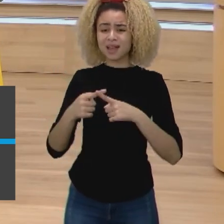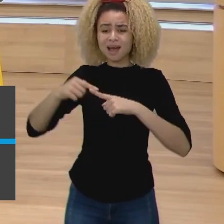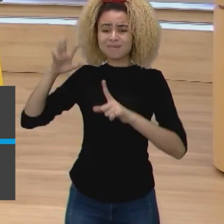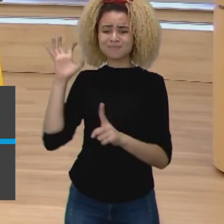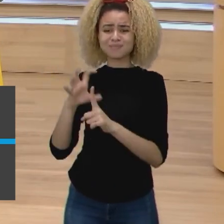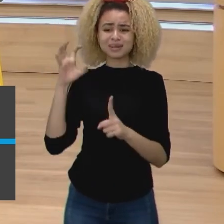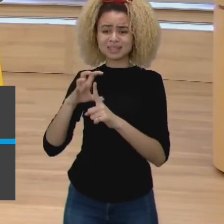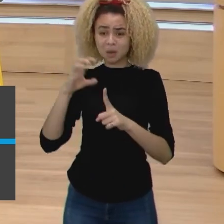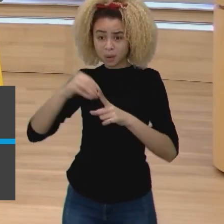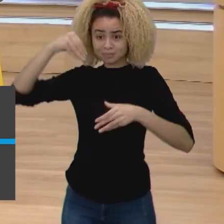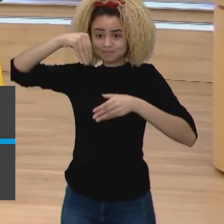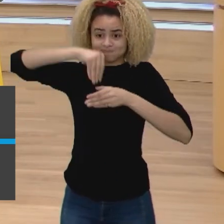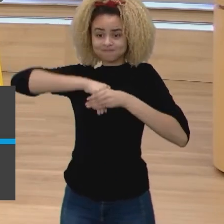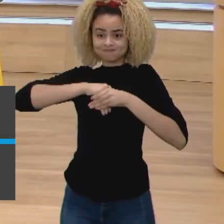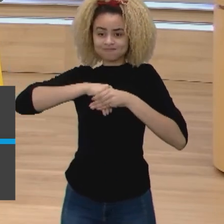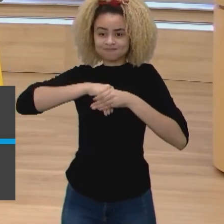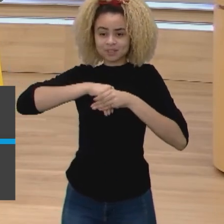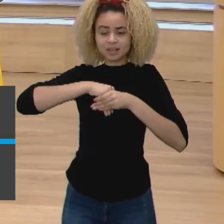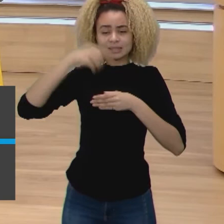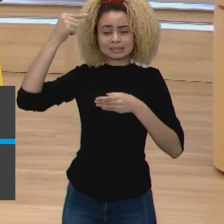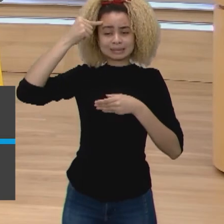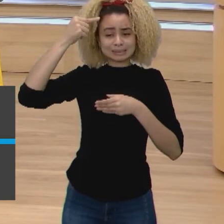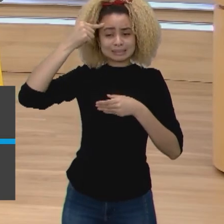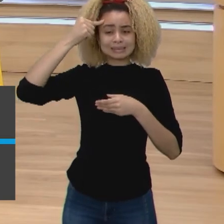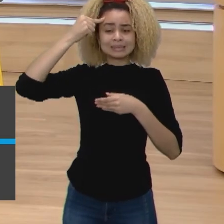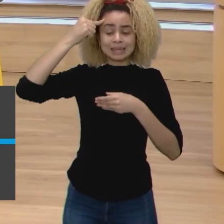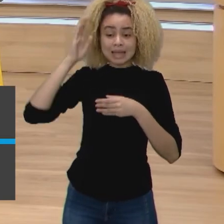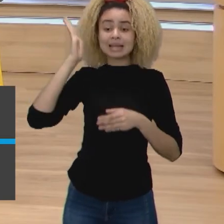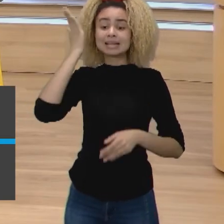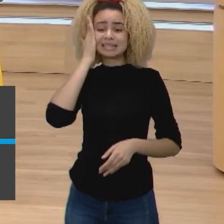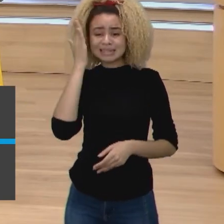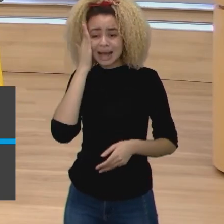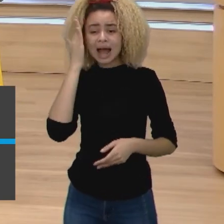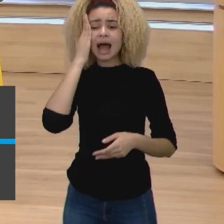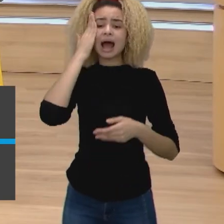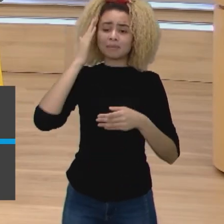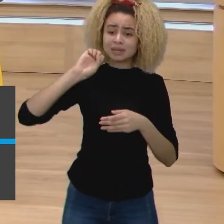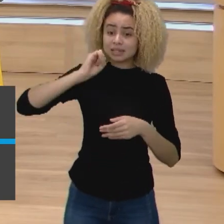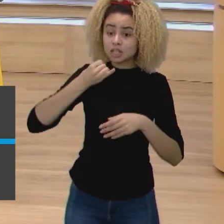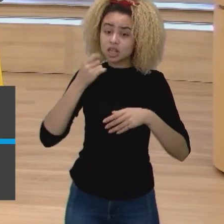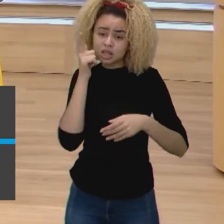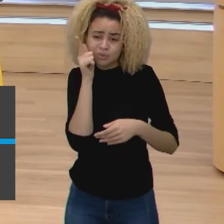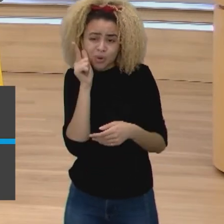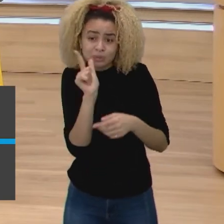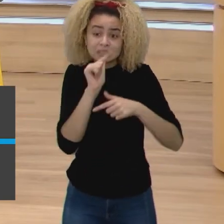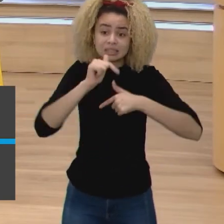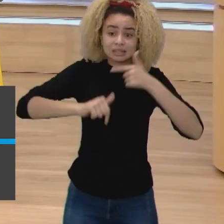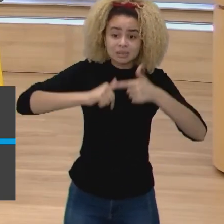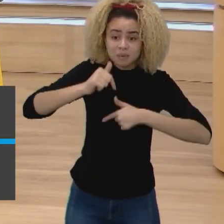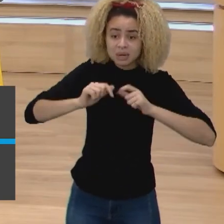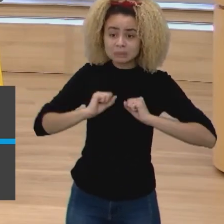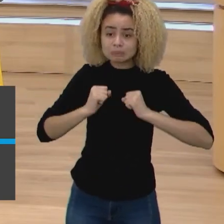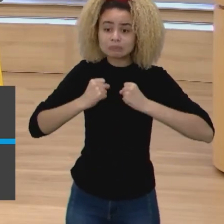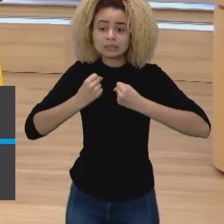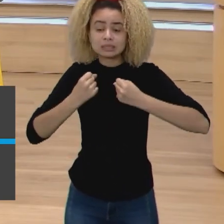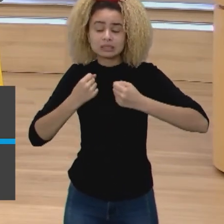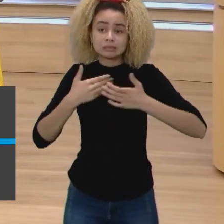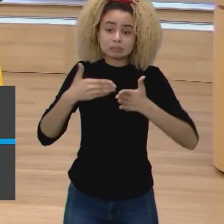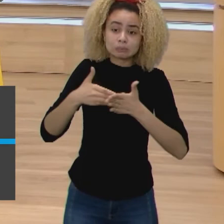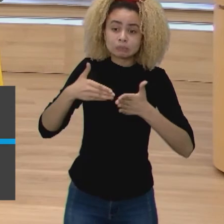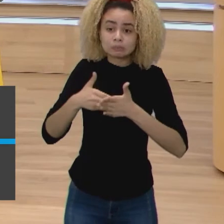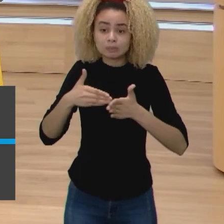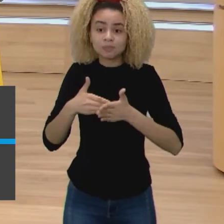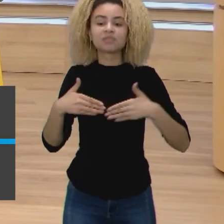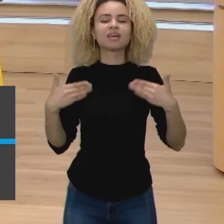sendo interna, né? Ele mesmo sabe das consequências dele não desempenhar bem a função dele, do papel dele. Olha só, então até